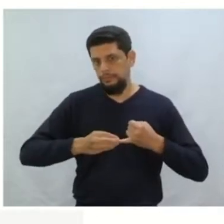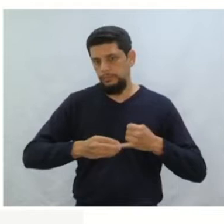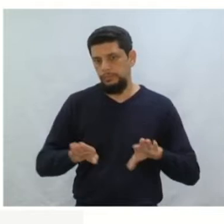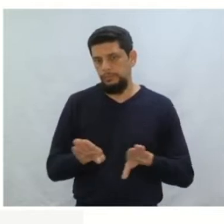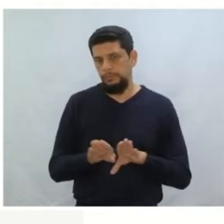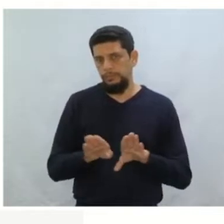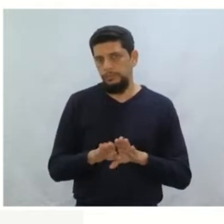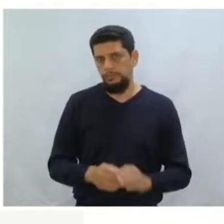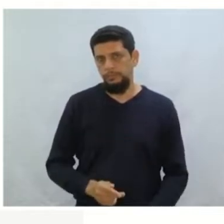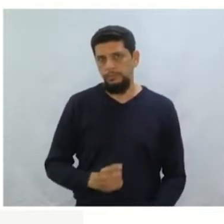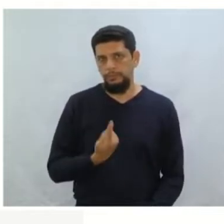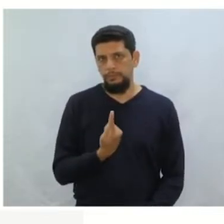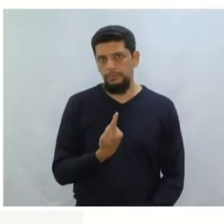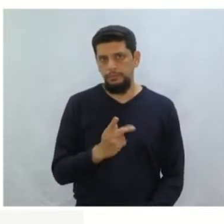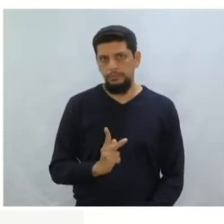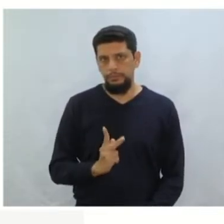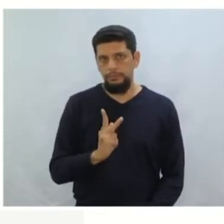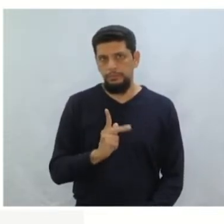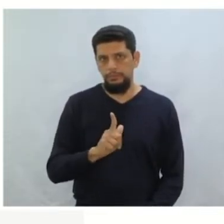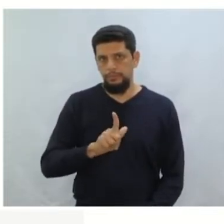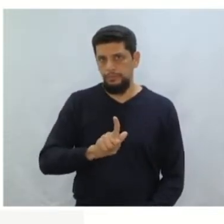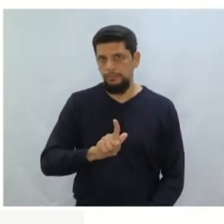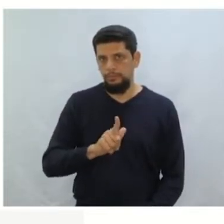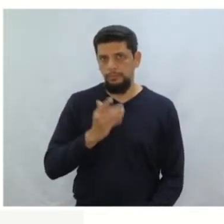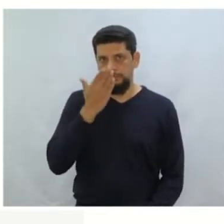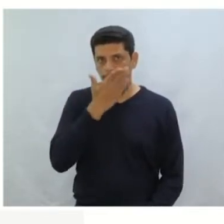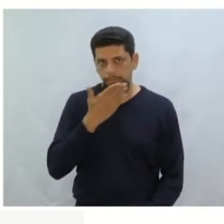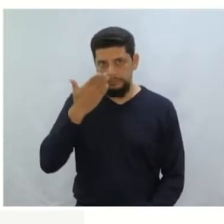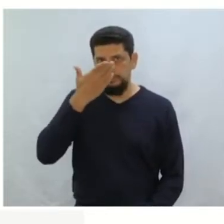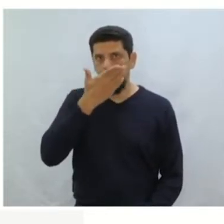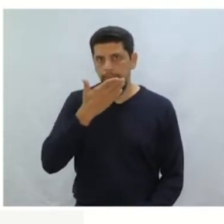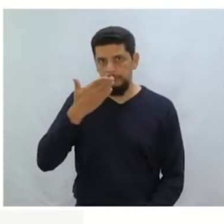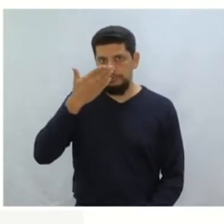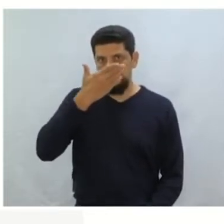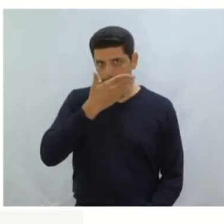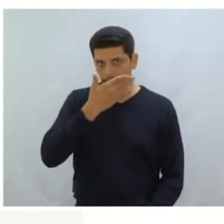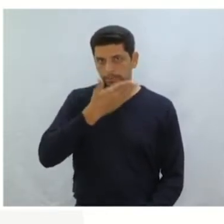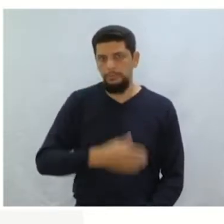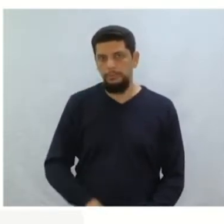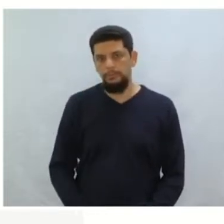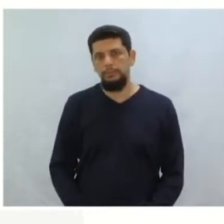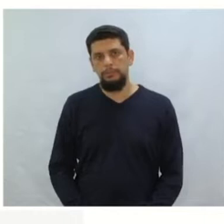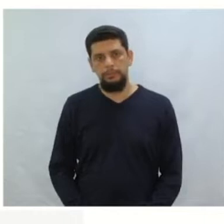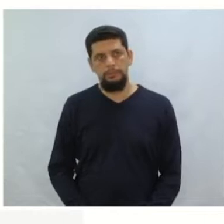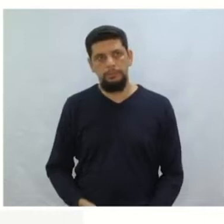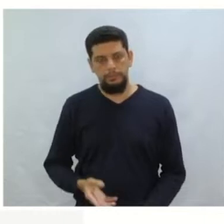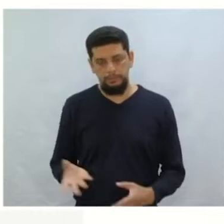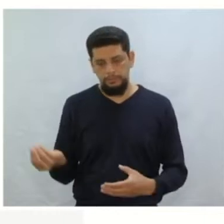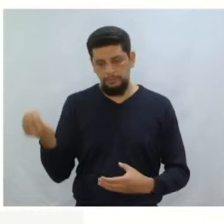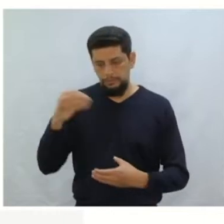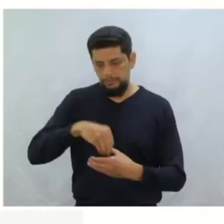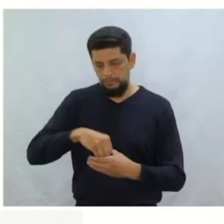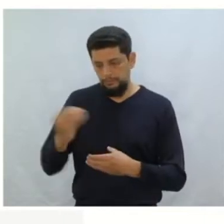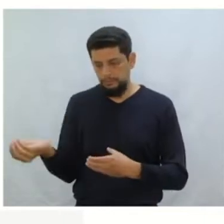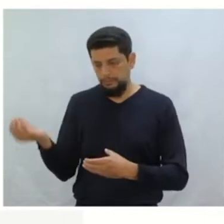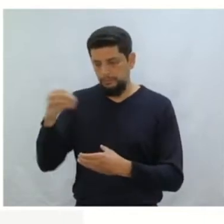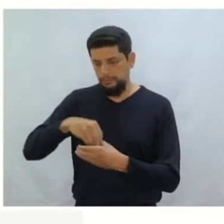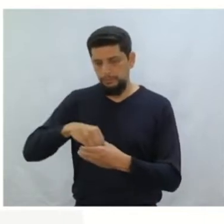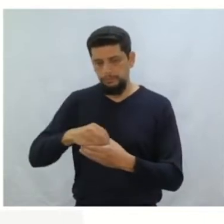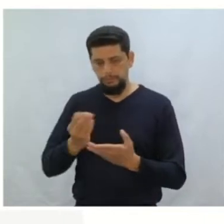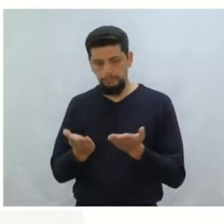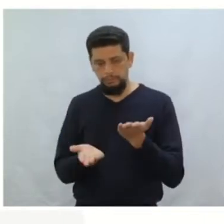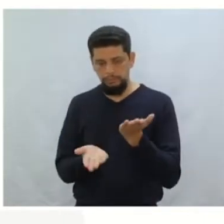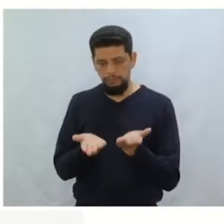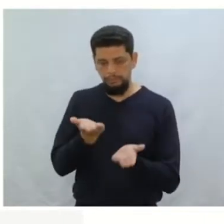quilo de feijão e 1 quilo de açúcar. E nós vamos colocar